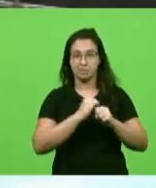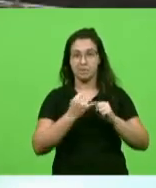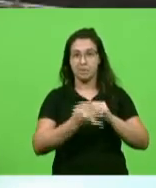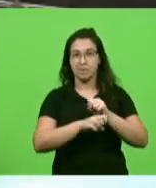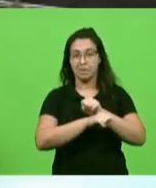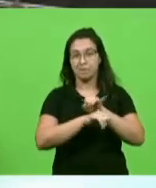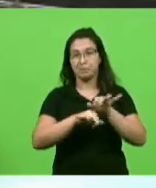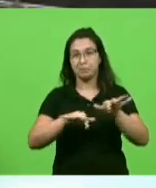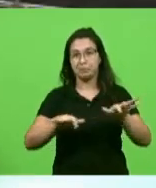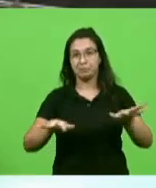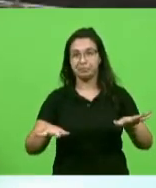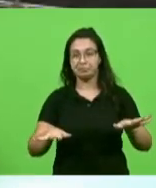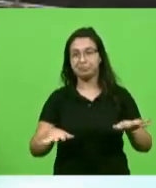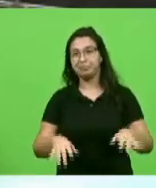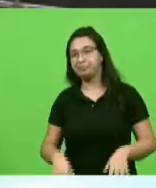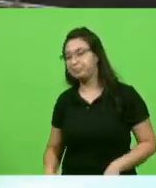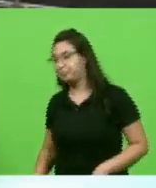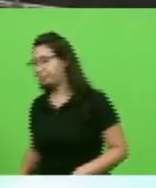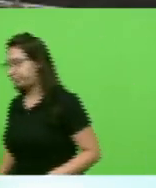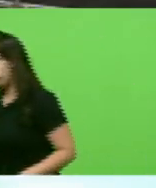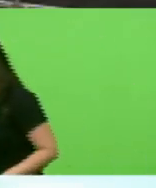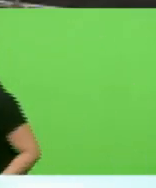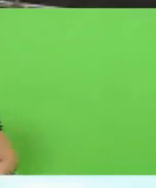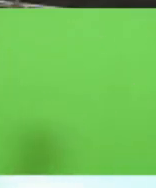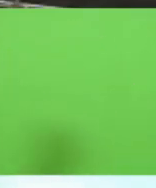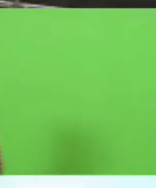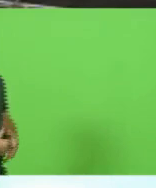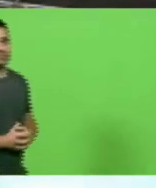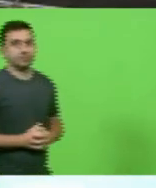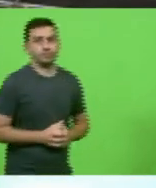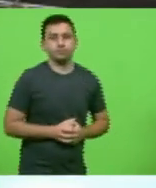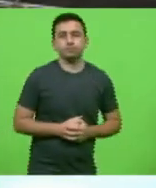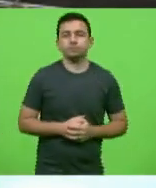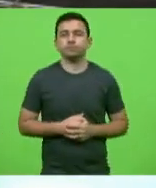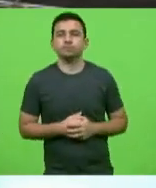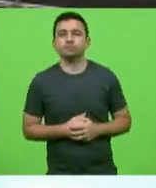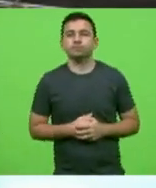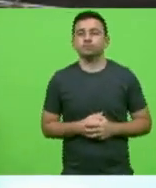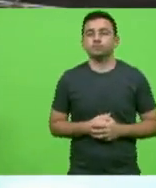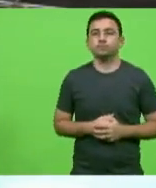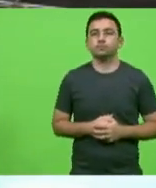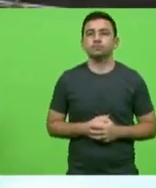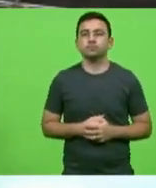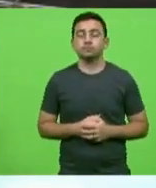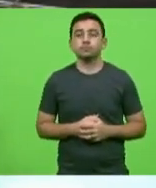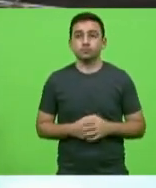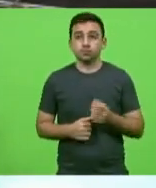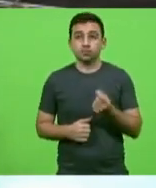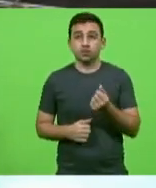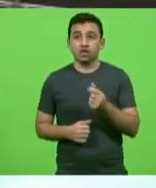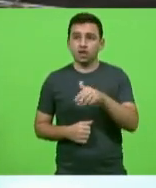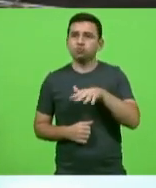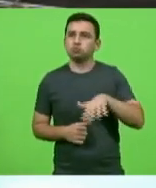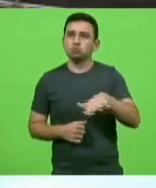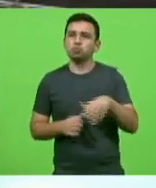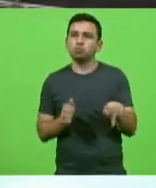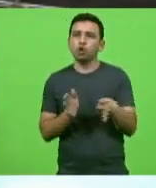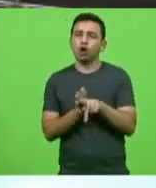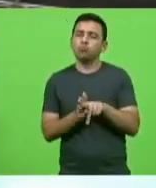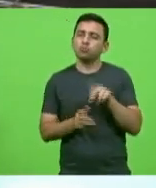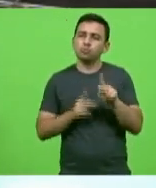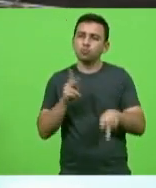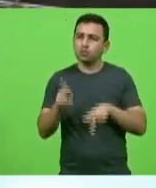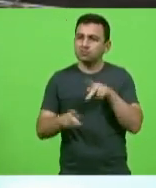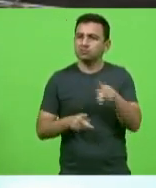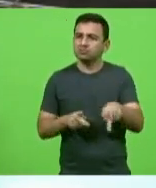este recurso é do Povo Catarinense E aí ele deve voltar o sexto